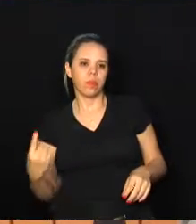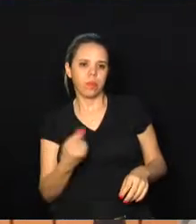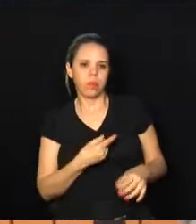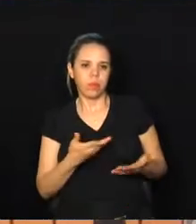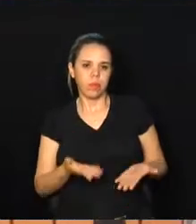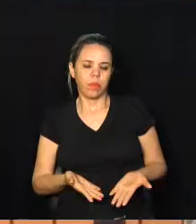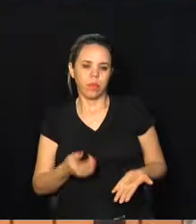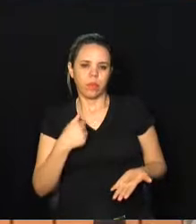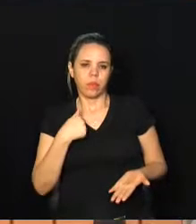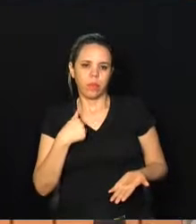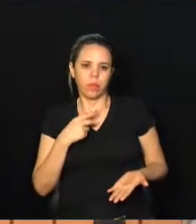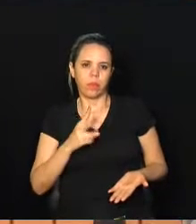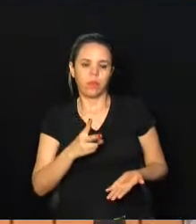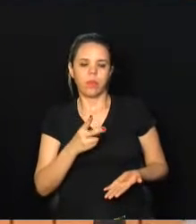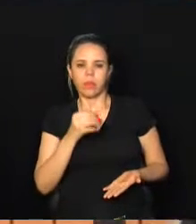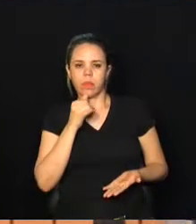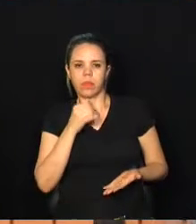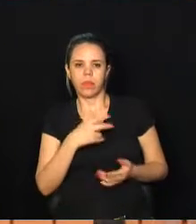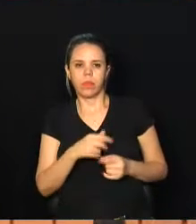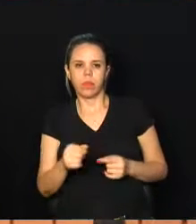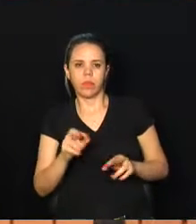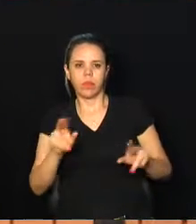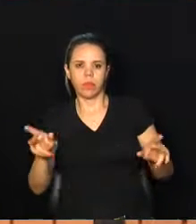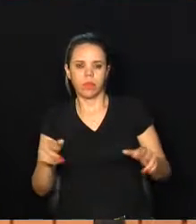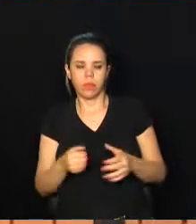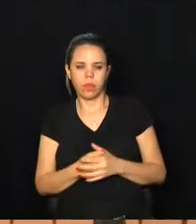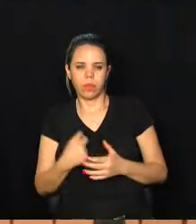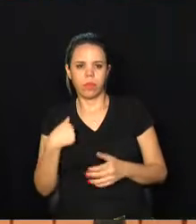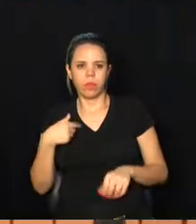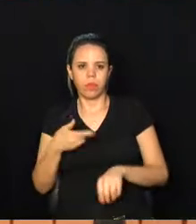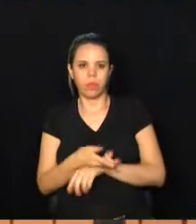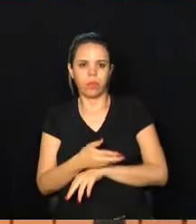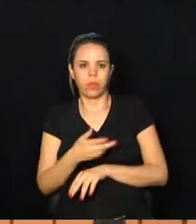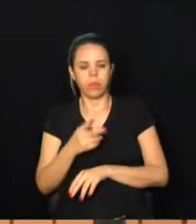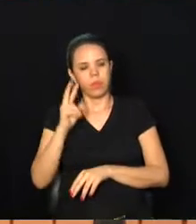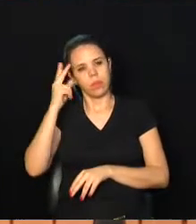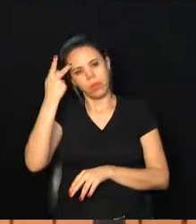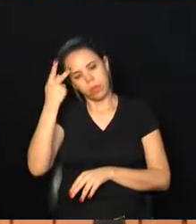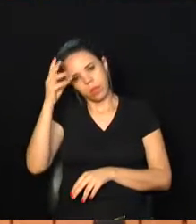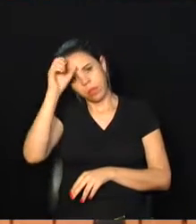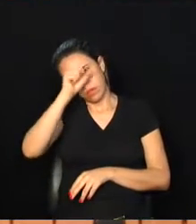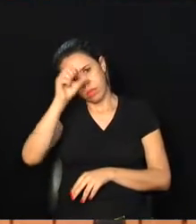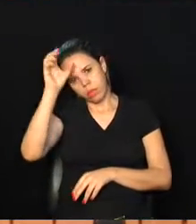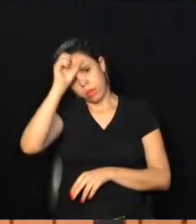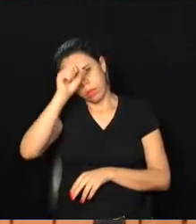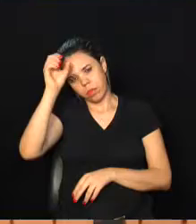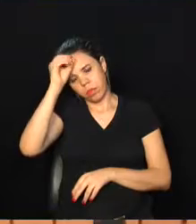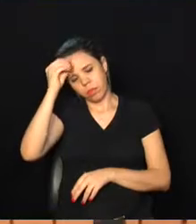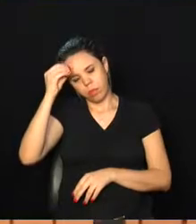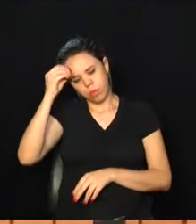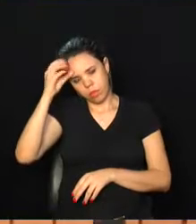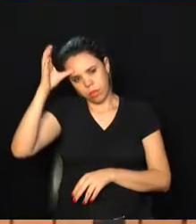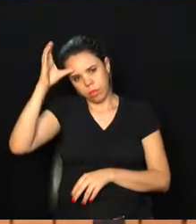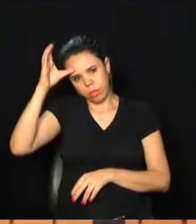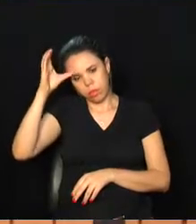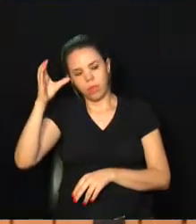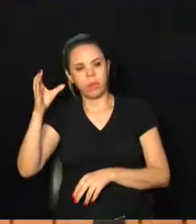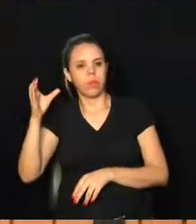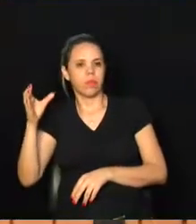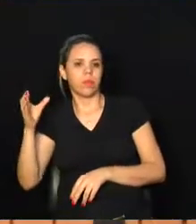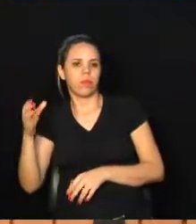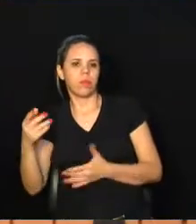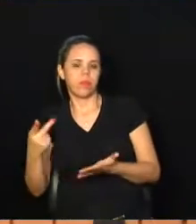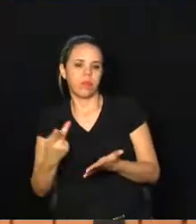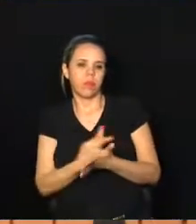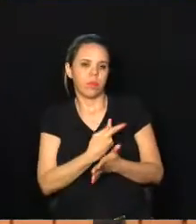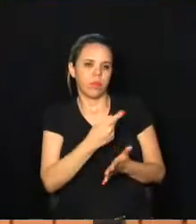eu, pelo menos, sempre saí diferente do que eu entrei, sempre aprendendo alguma coisa, pegando meus